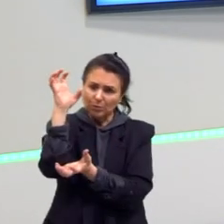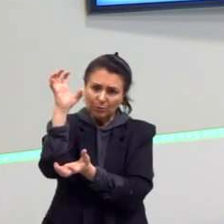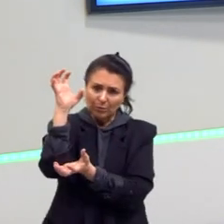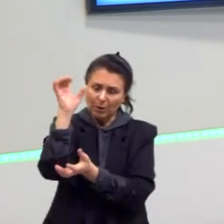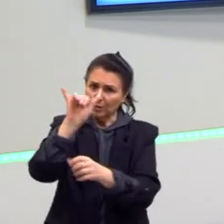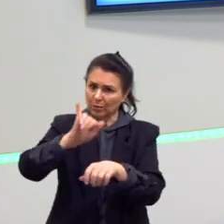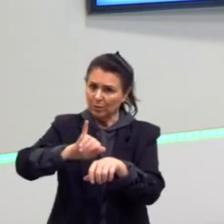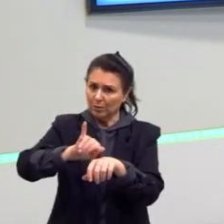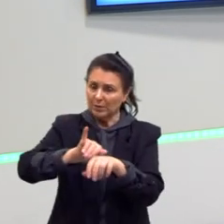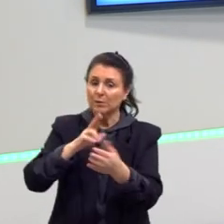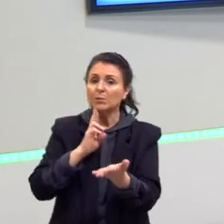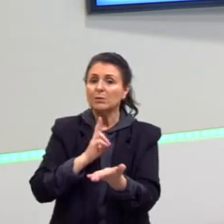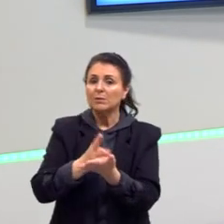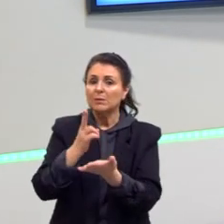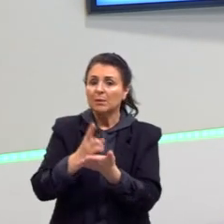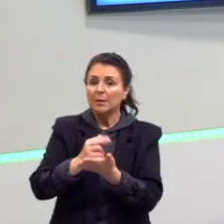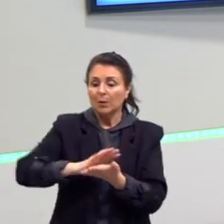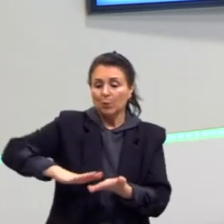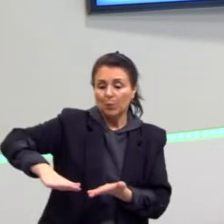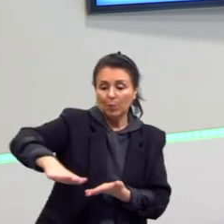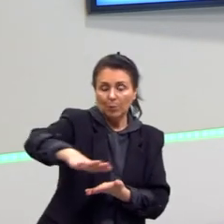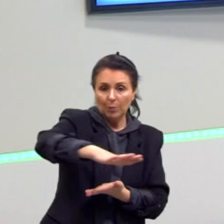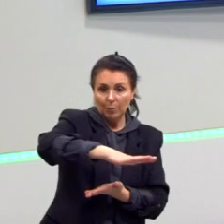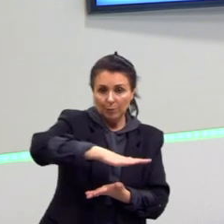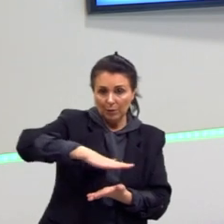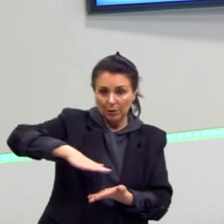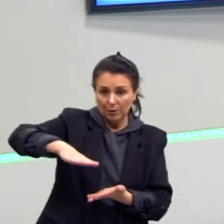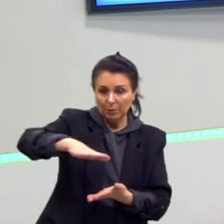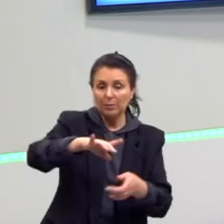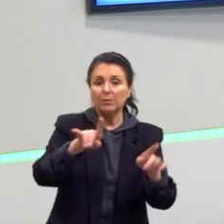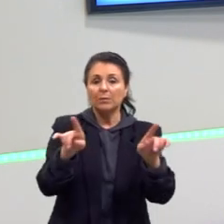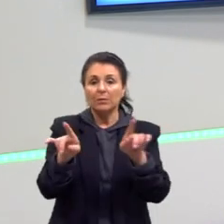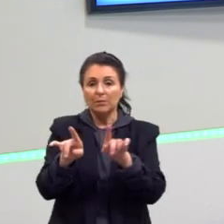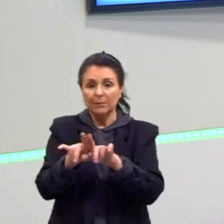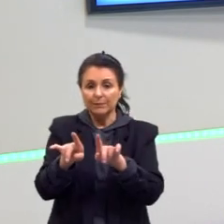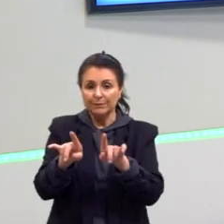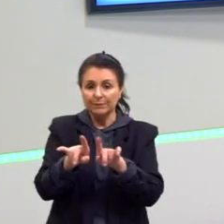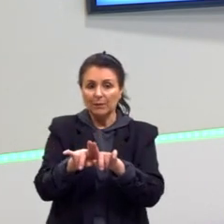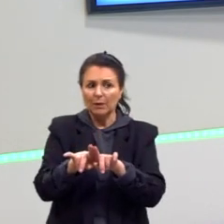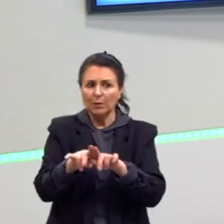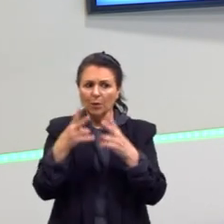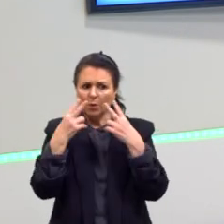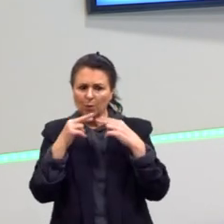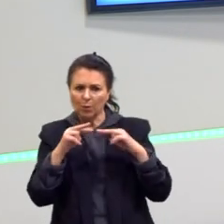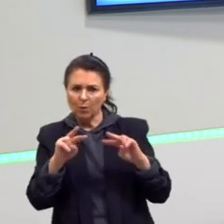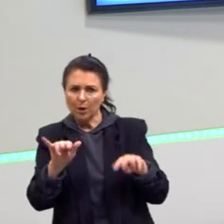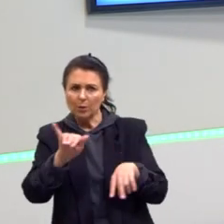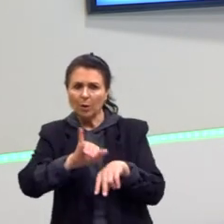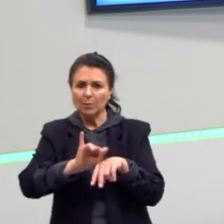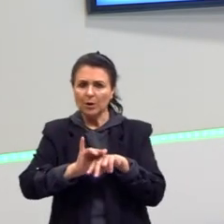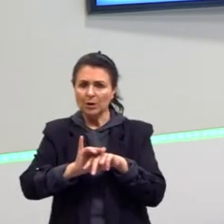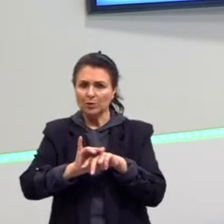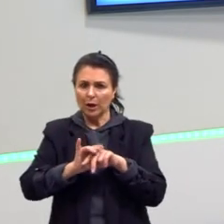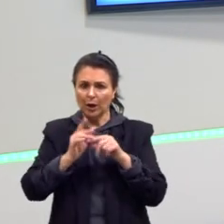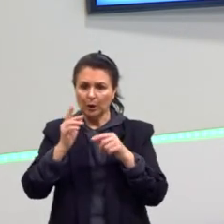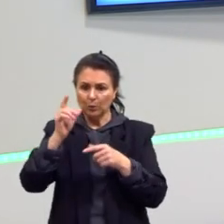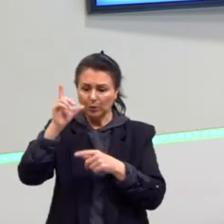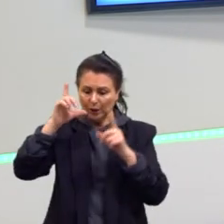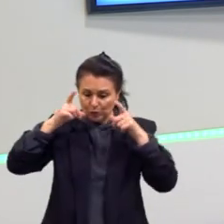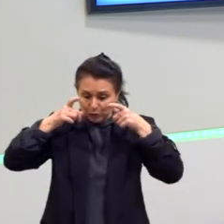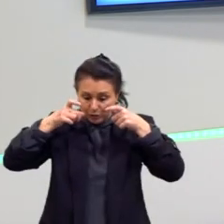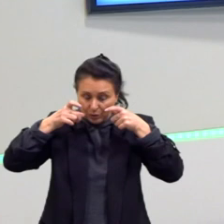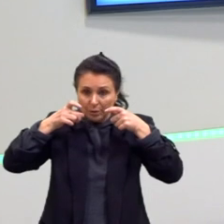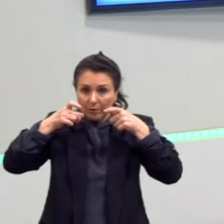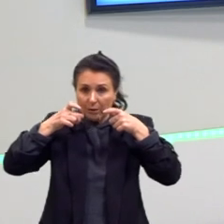objeto sempre considerando um plano e sempre considerando né Ah eu estou olhando objeto de cima debaixo